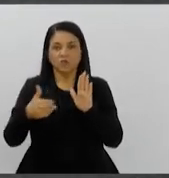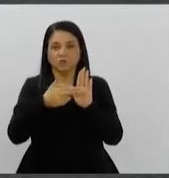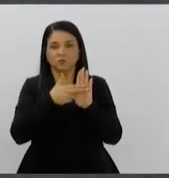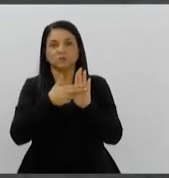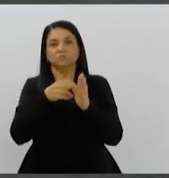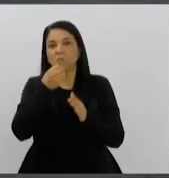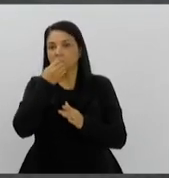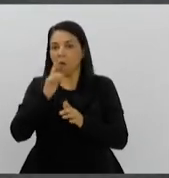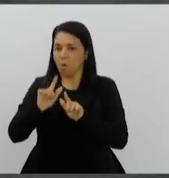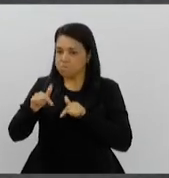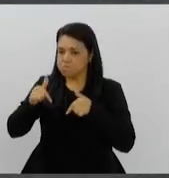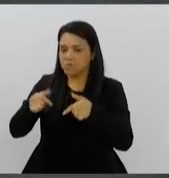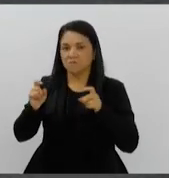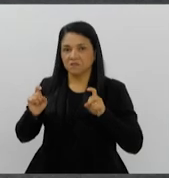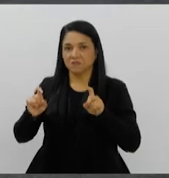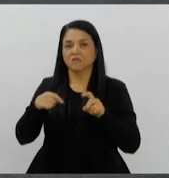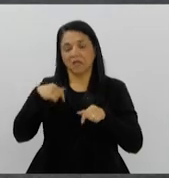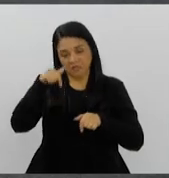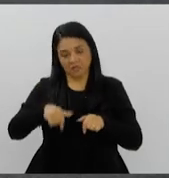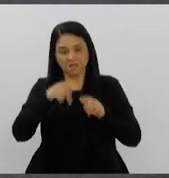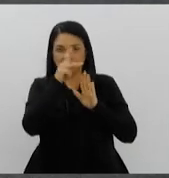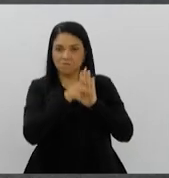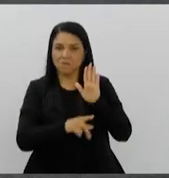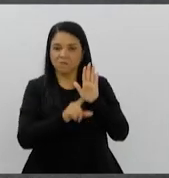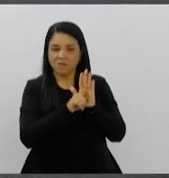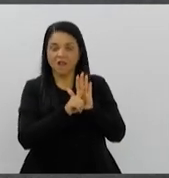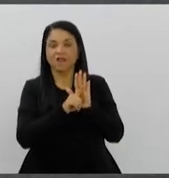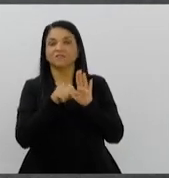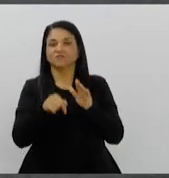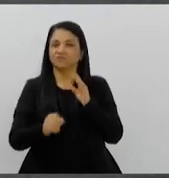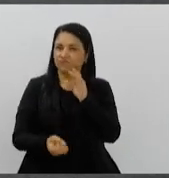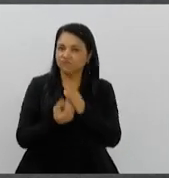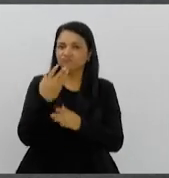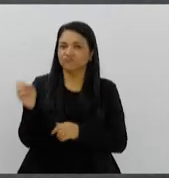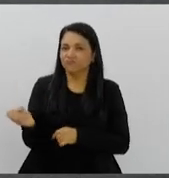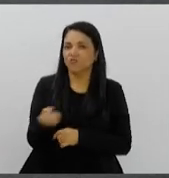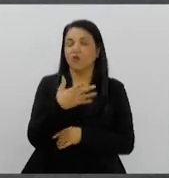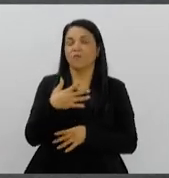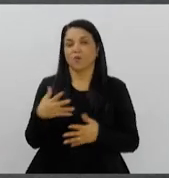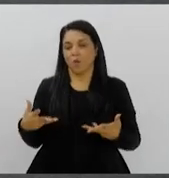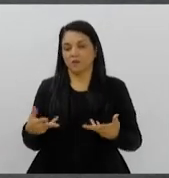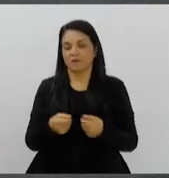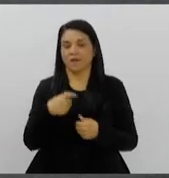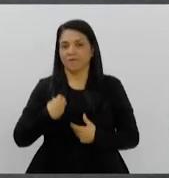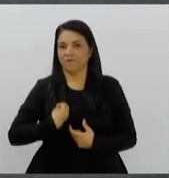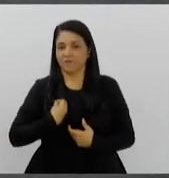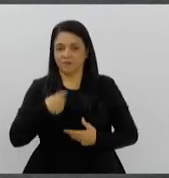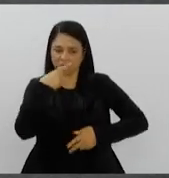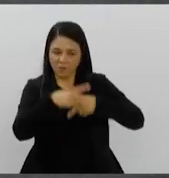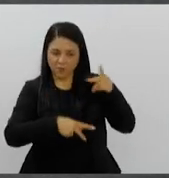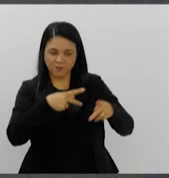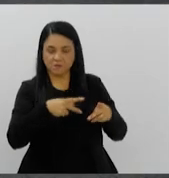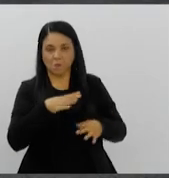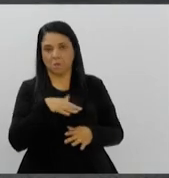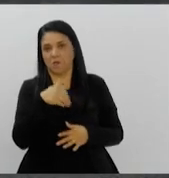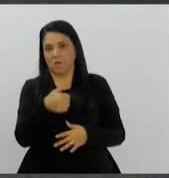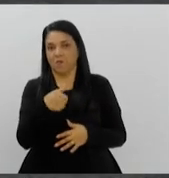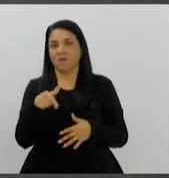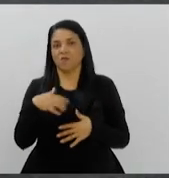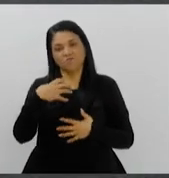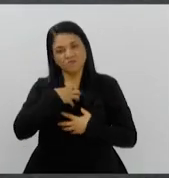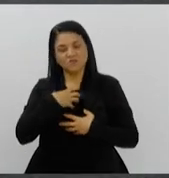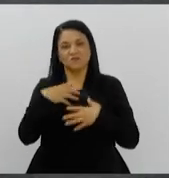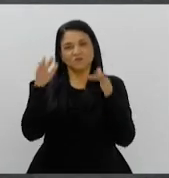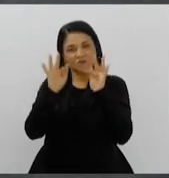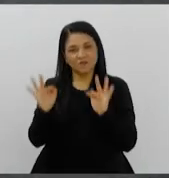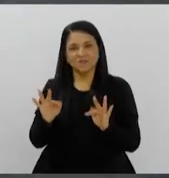emendas, destinando projetos para poder melhorar a qualidade de vida daquela população. E quero dizer para todos eles que estou muito feliz,